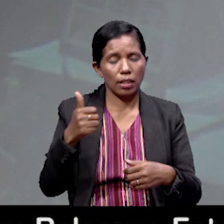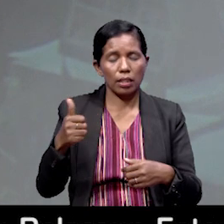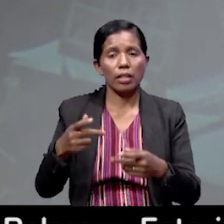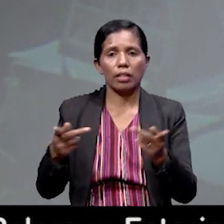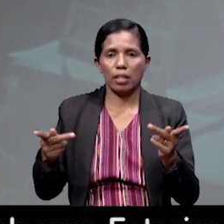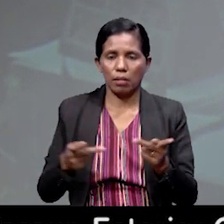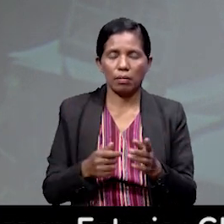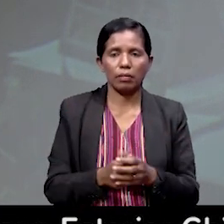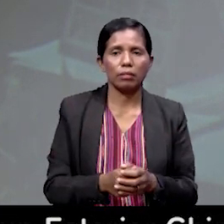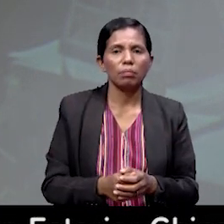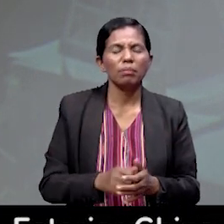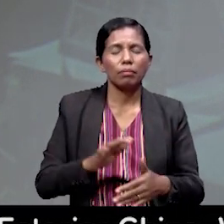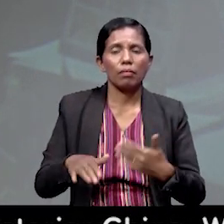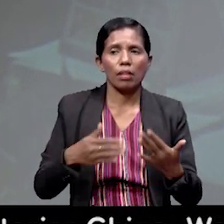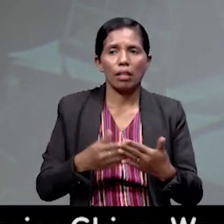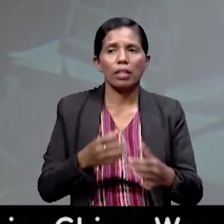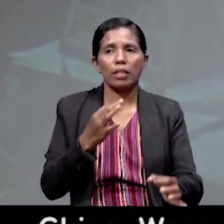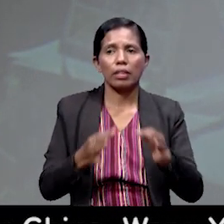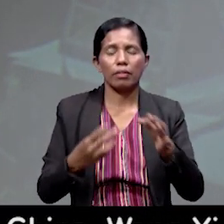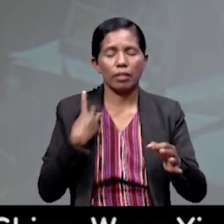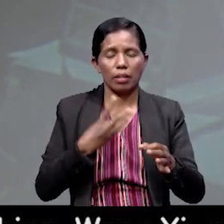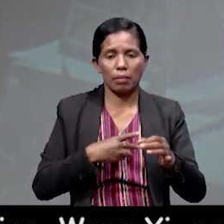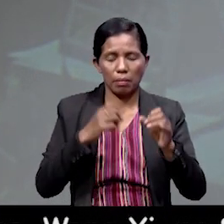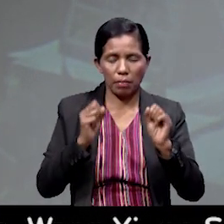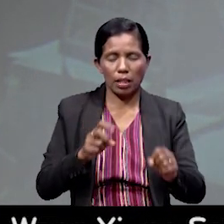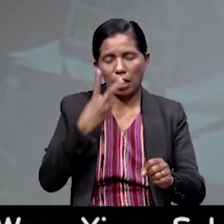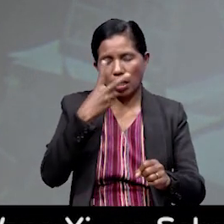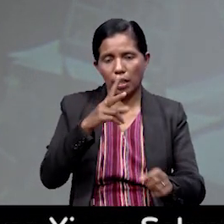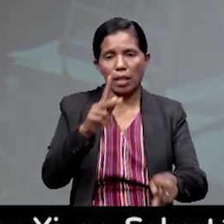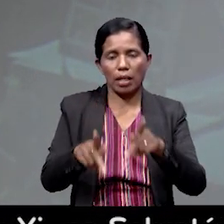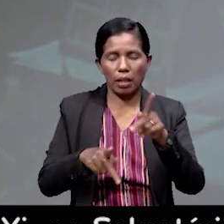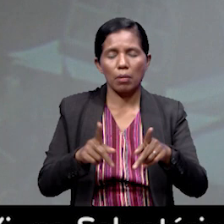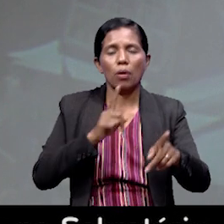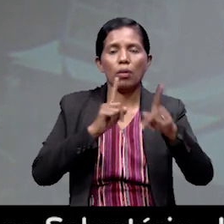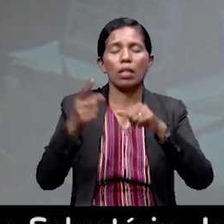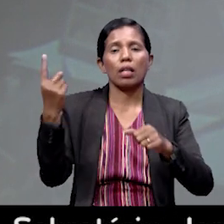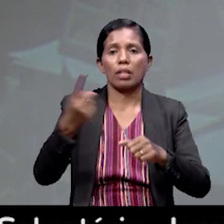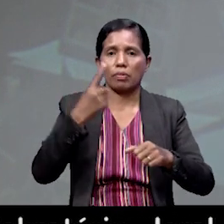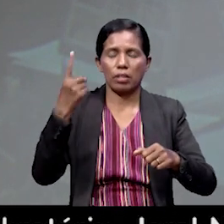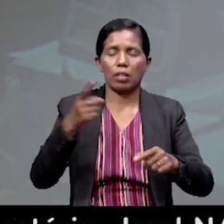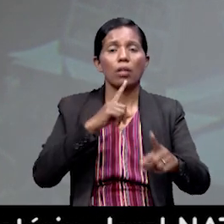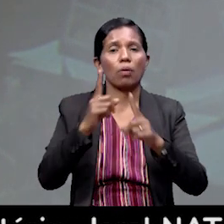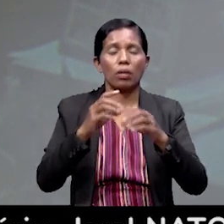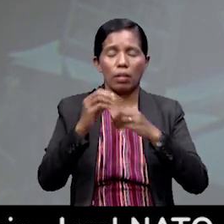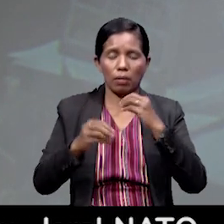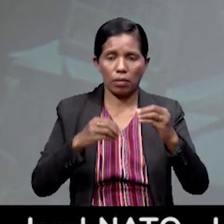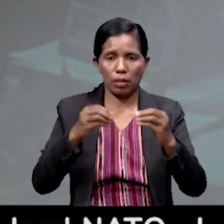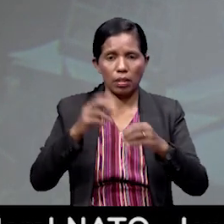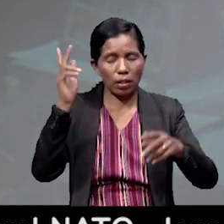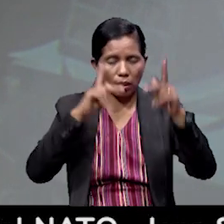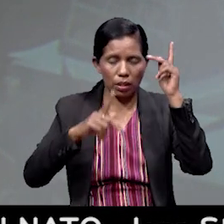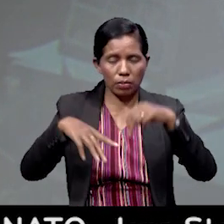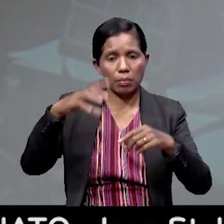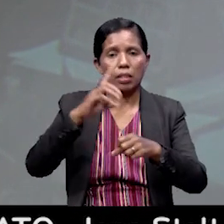feito husi boa serneho, tu maka kari kita bela hare, população se re contesta na fatin, kona va, causas da